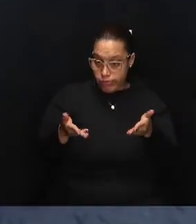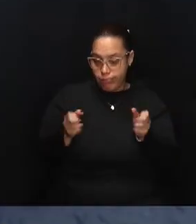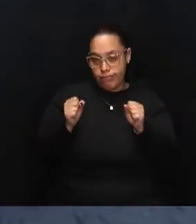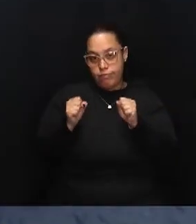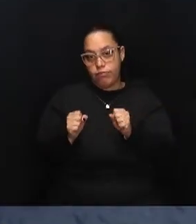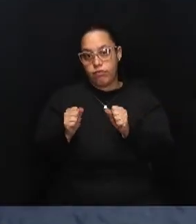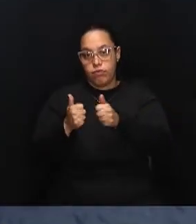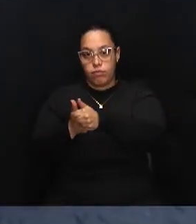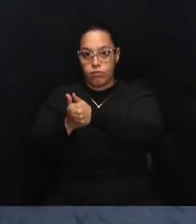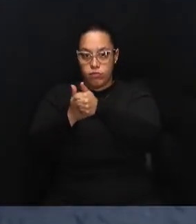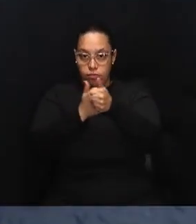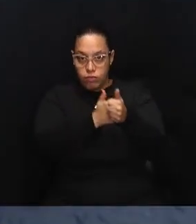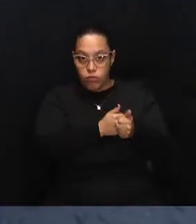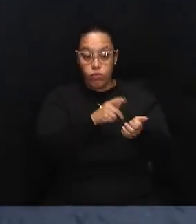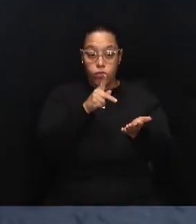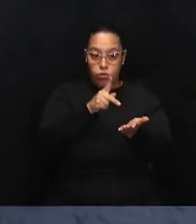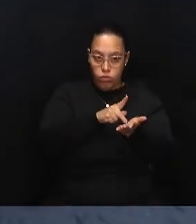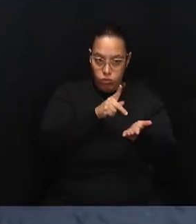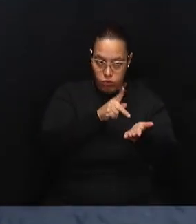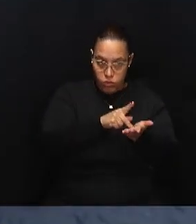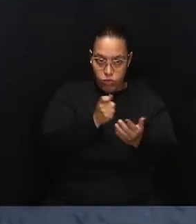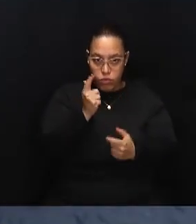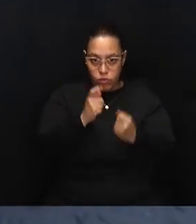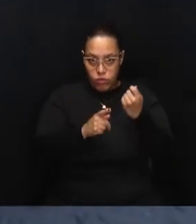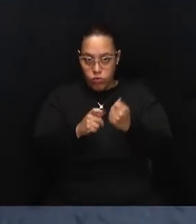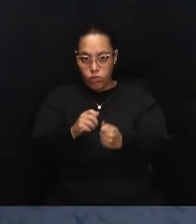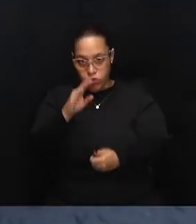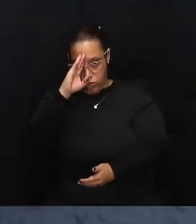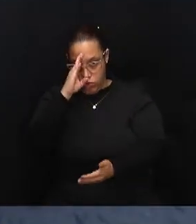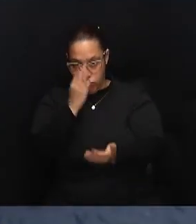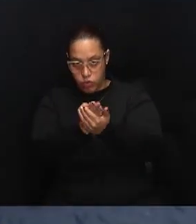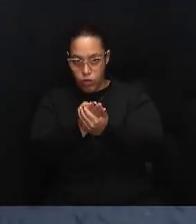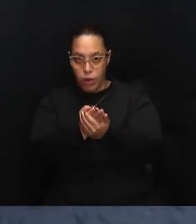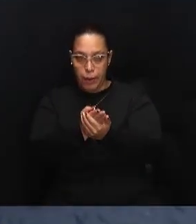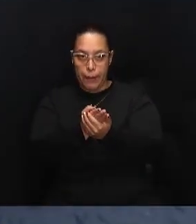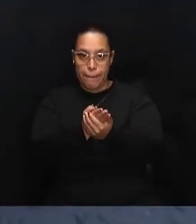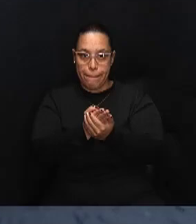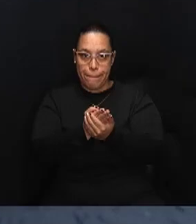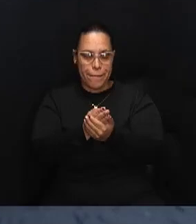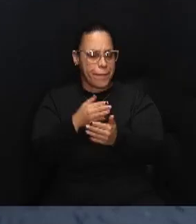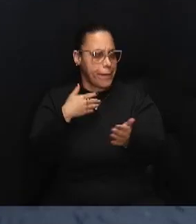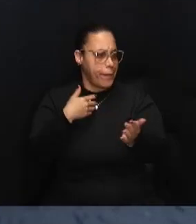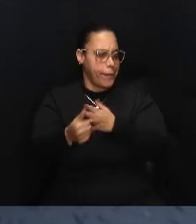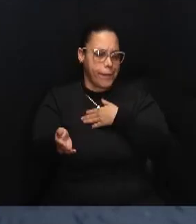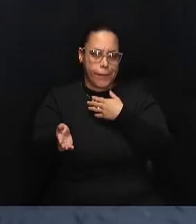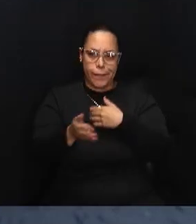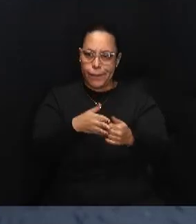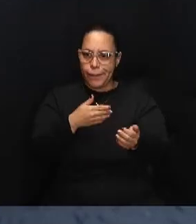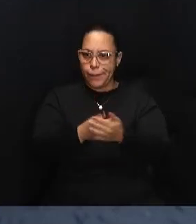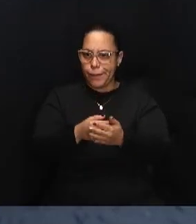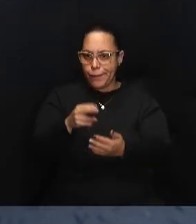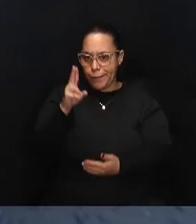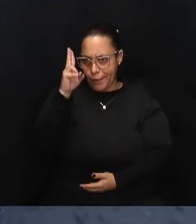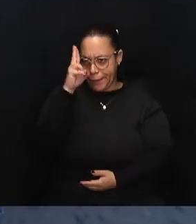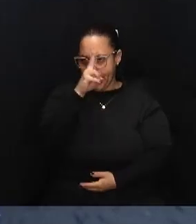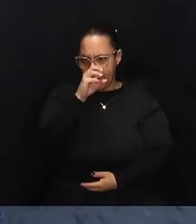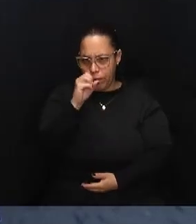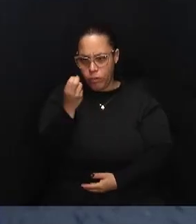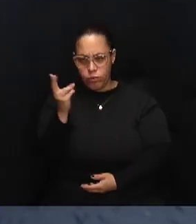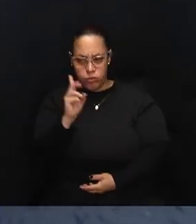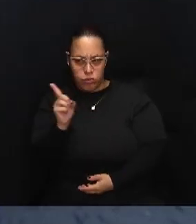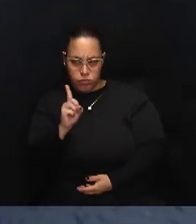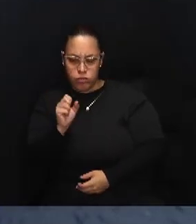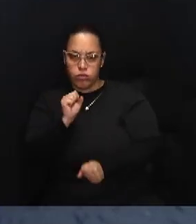ser acompanhado em tempo real por alguém da sua confiança. Então, independente de ser aplicativo ou não, mesmo que você